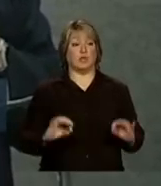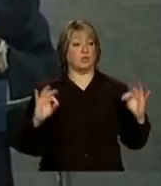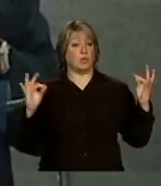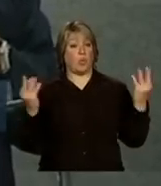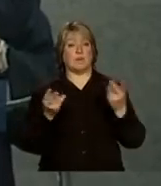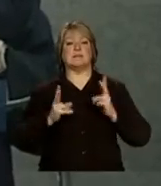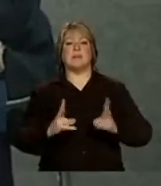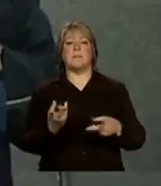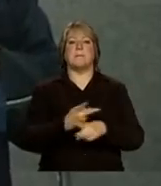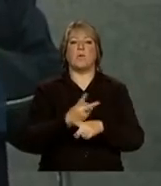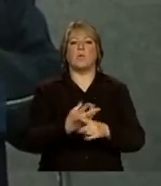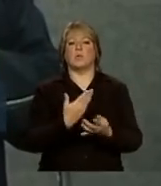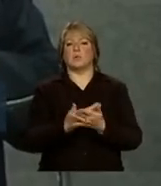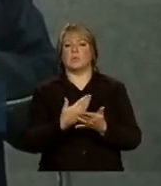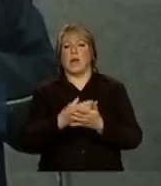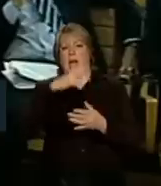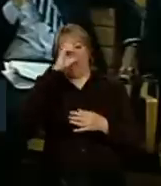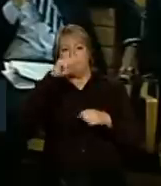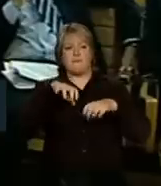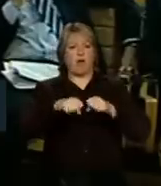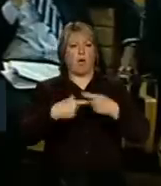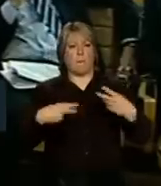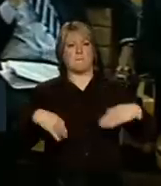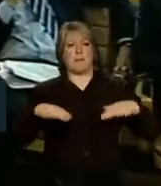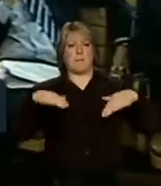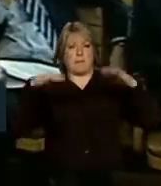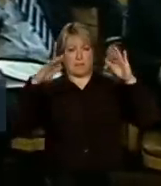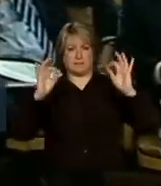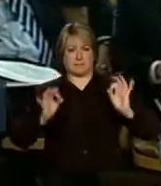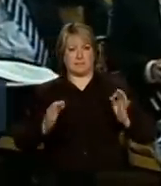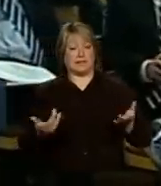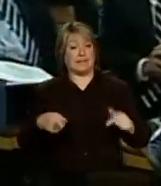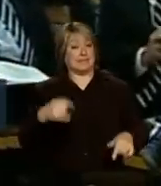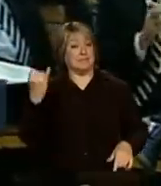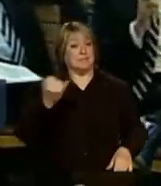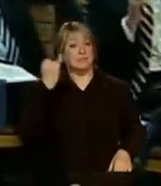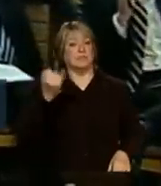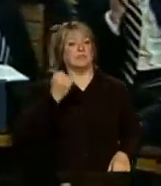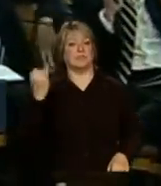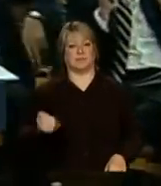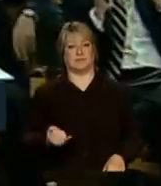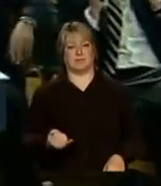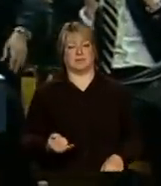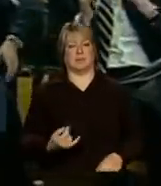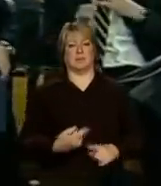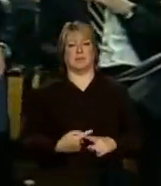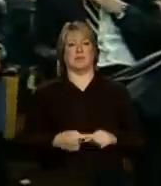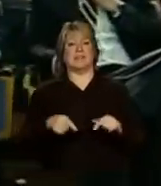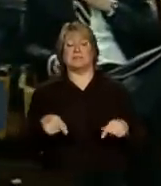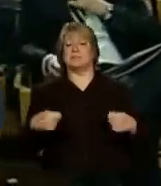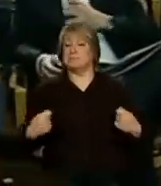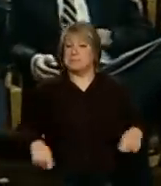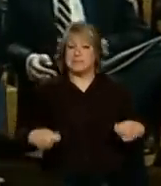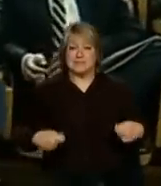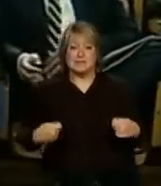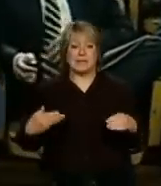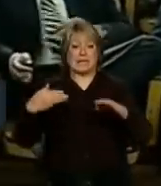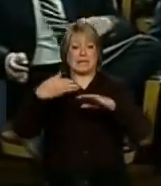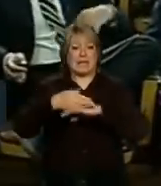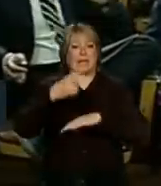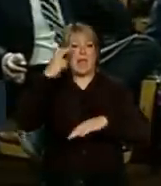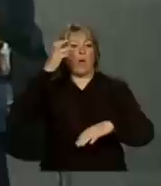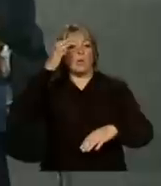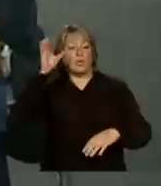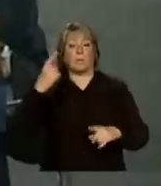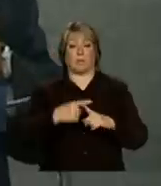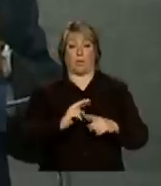sempre procurando nos educar aprimorar Tá certo isso é uma Peça chave que e E isso tem que entrar na cultura